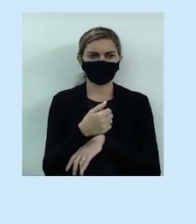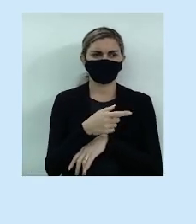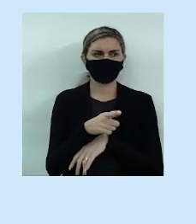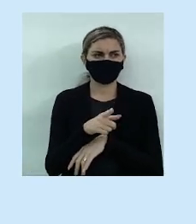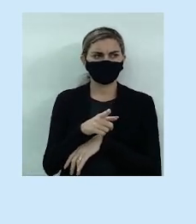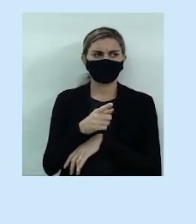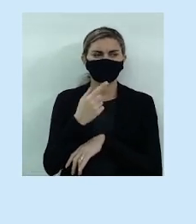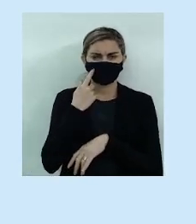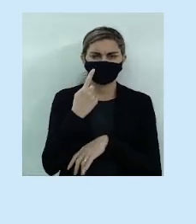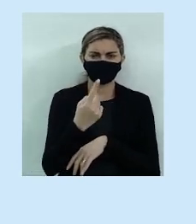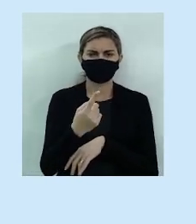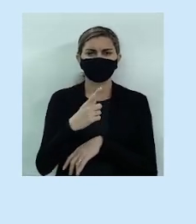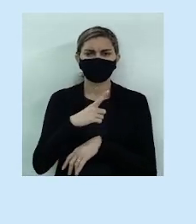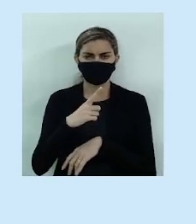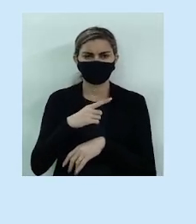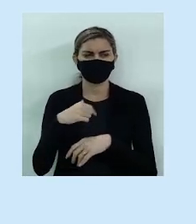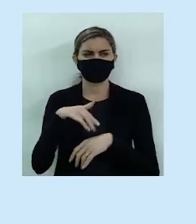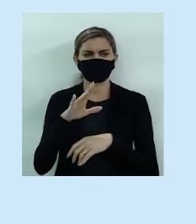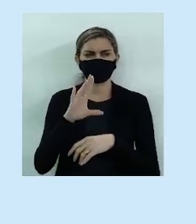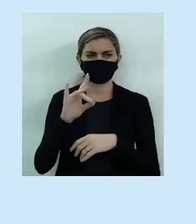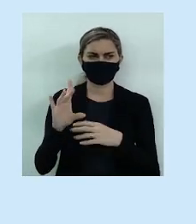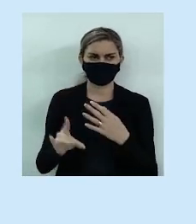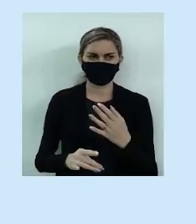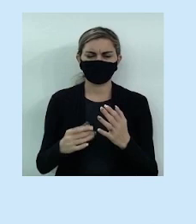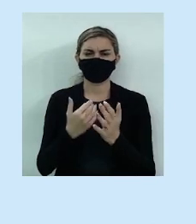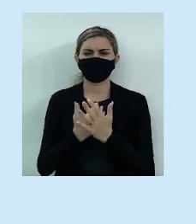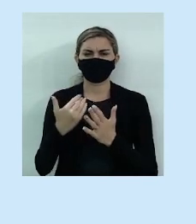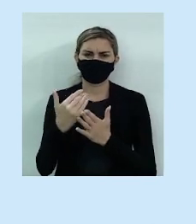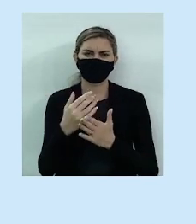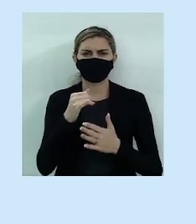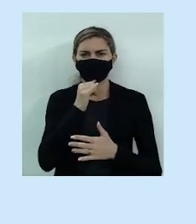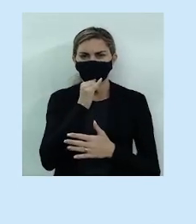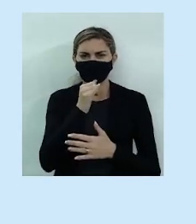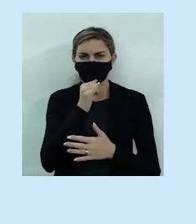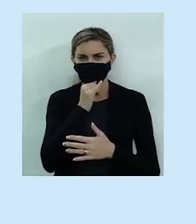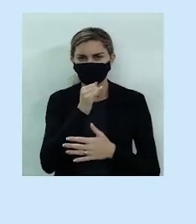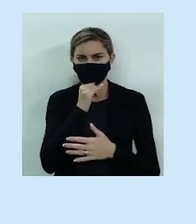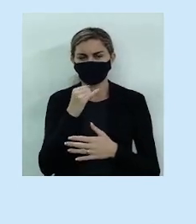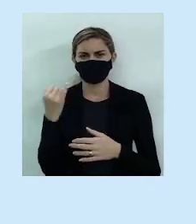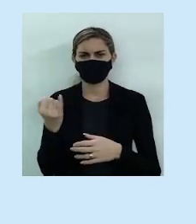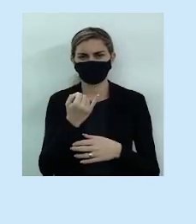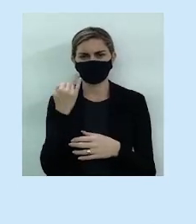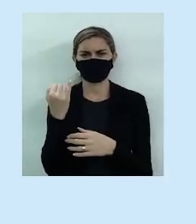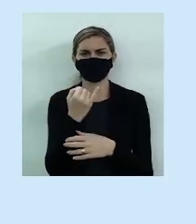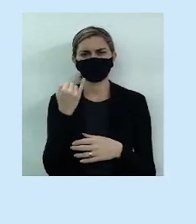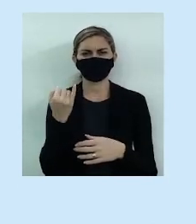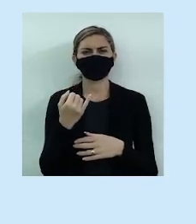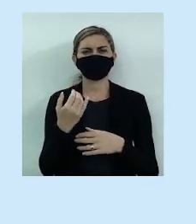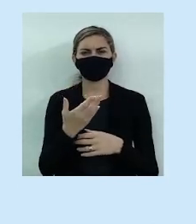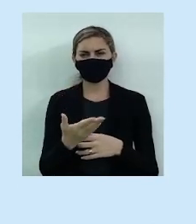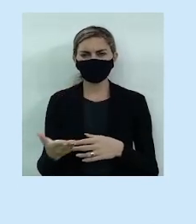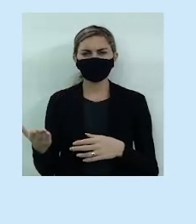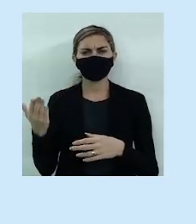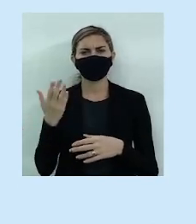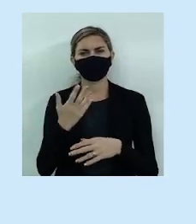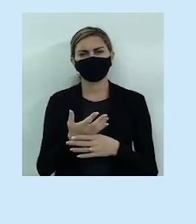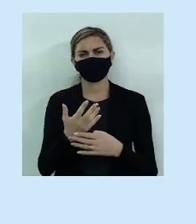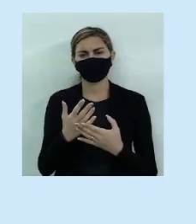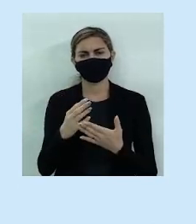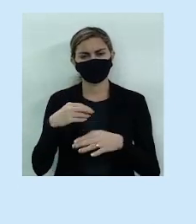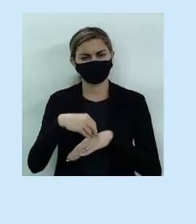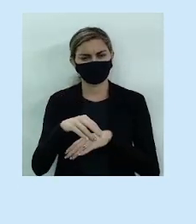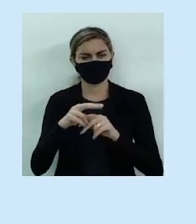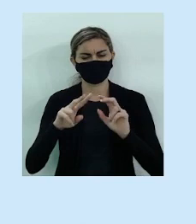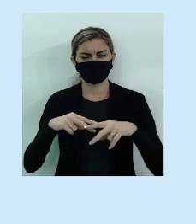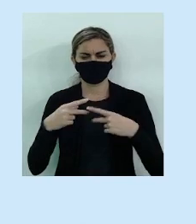ver que a gente tem dado mais detalhes, a gente dá mais exemplos, e ali é bem importante que vocês entrem naqueles links que a gente